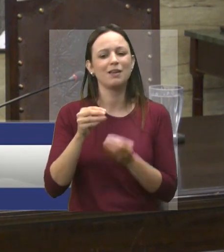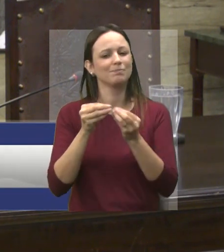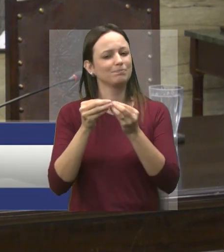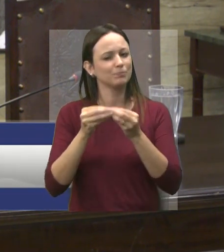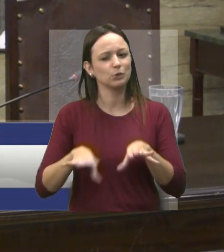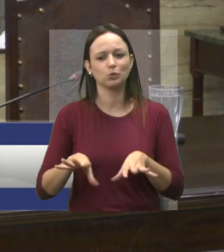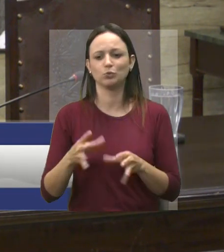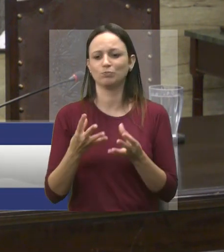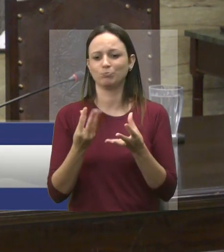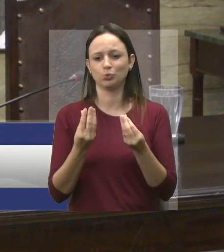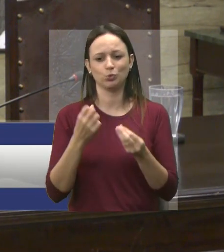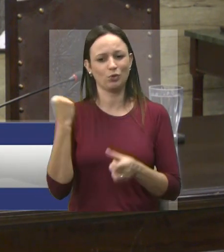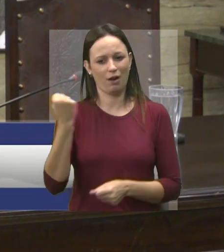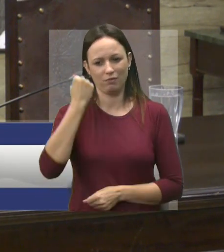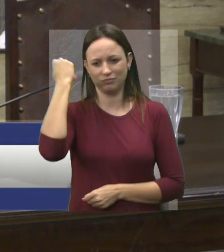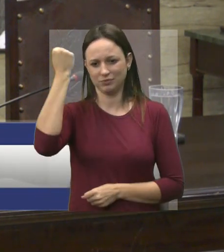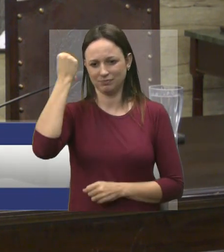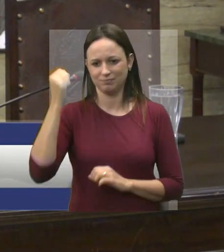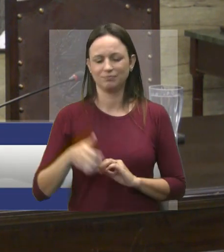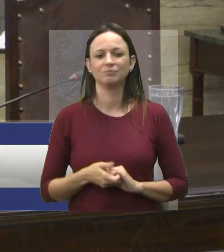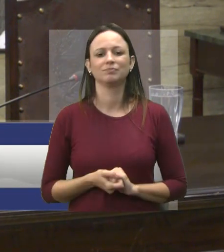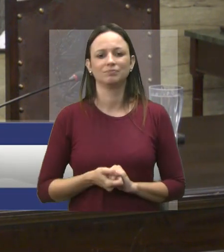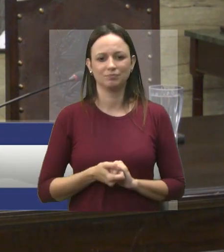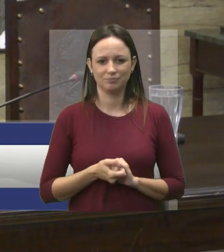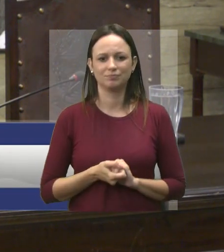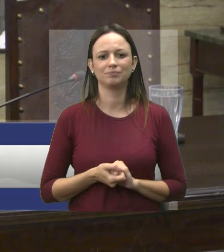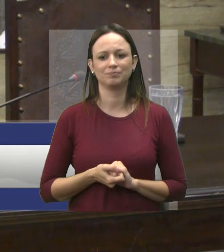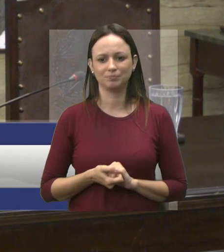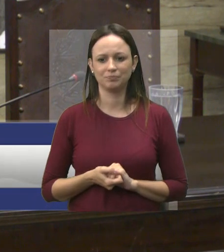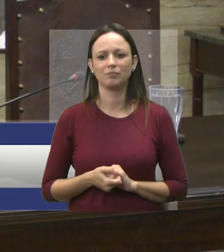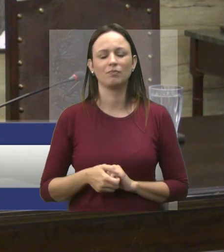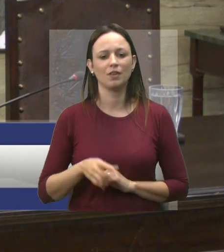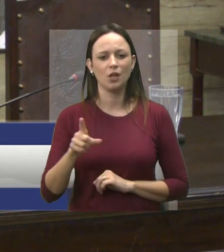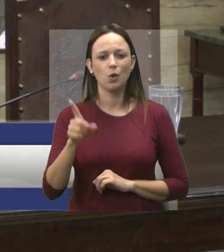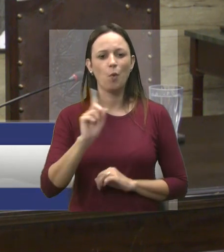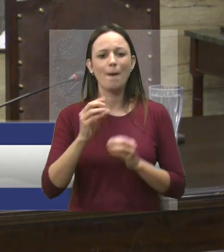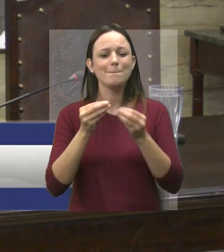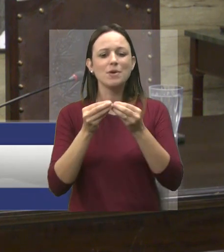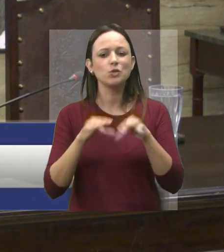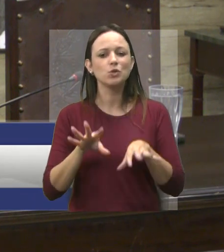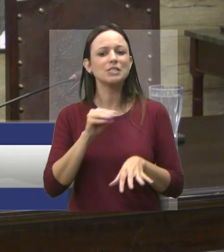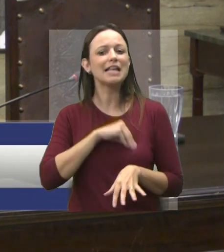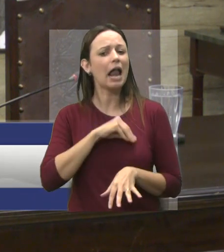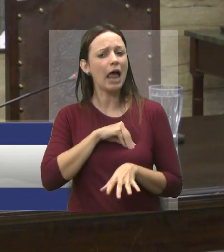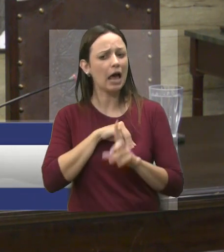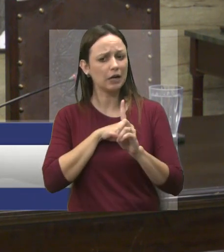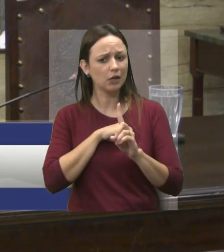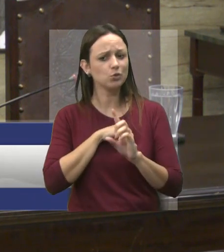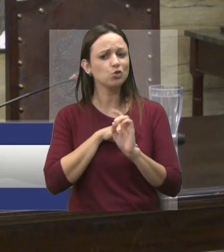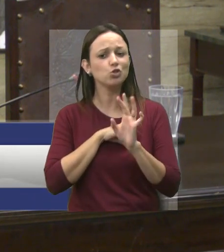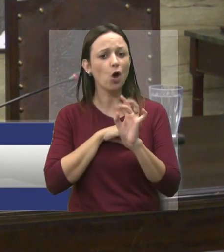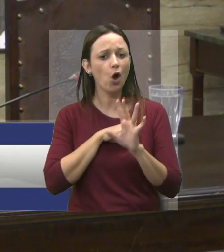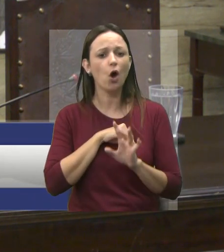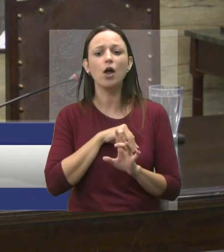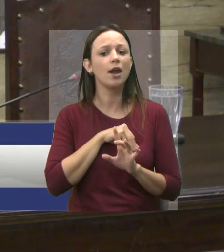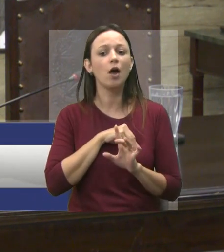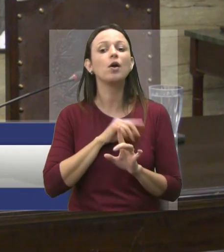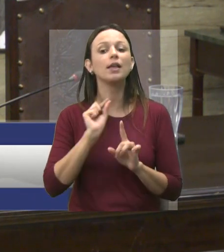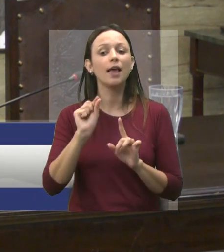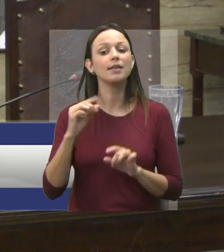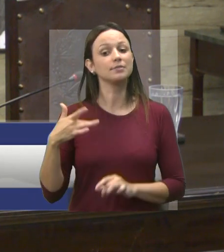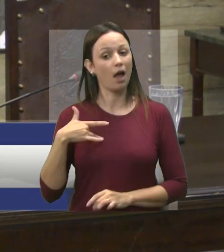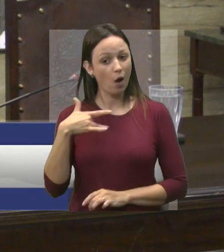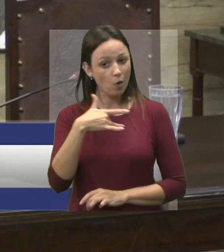muito grave. E o prejuízo para esse pessoal é grande. E não é só prejuízo monetário, é prejuízo na saúde do